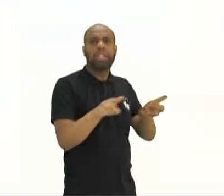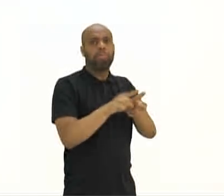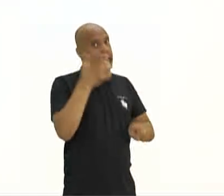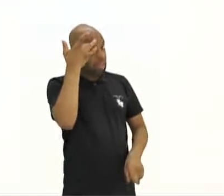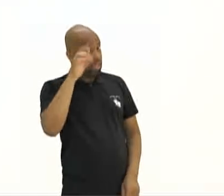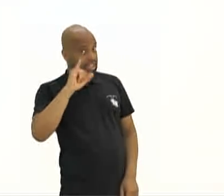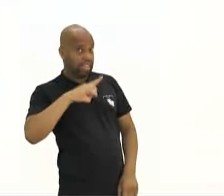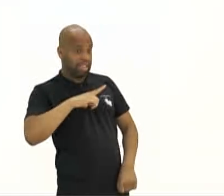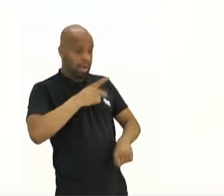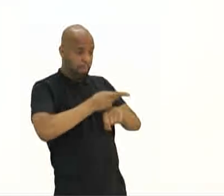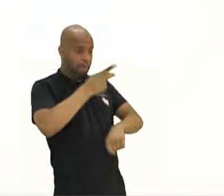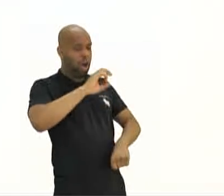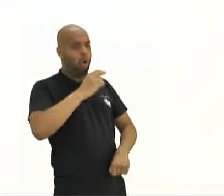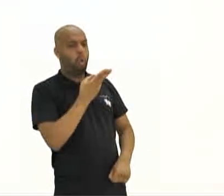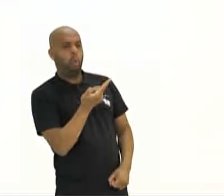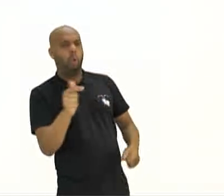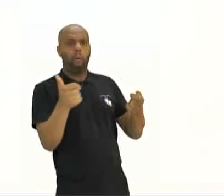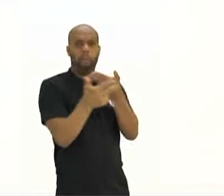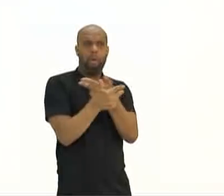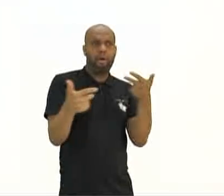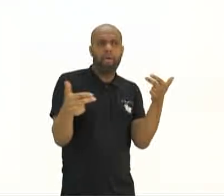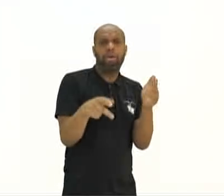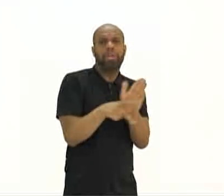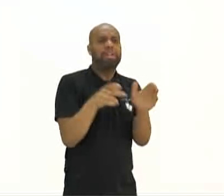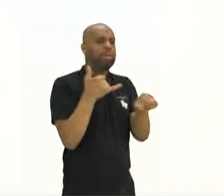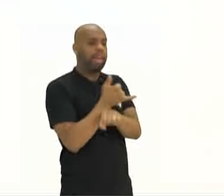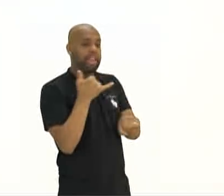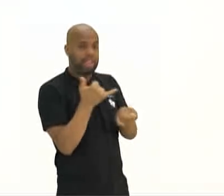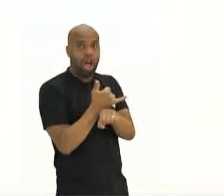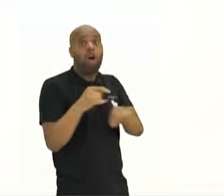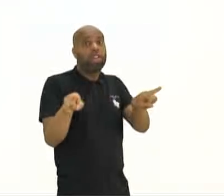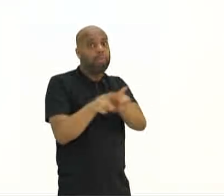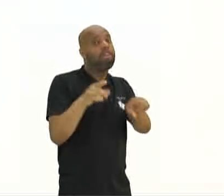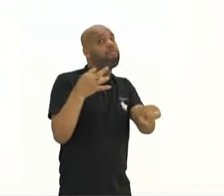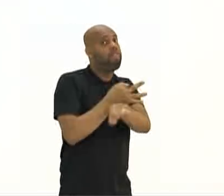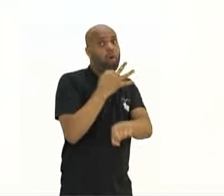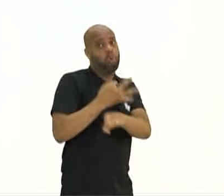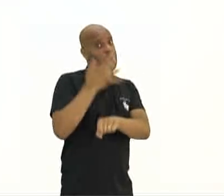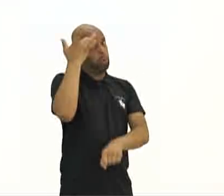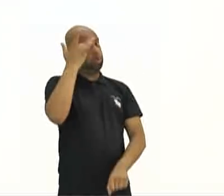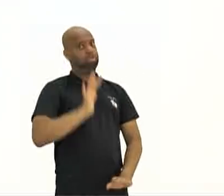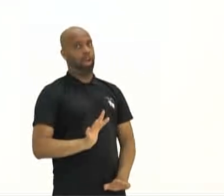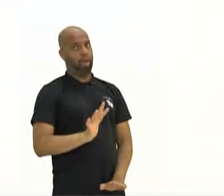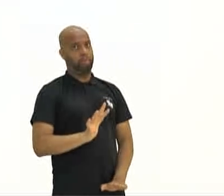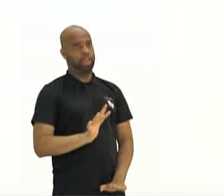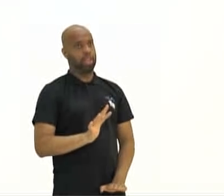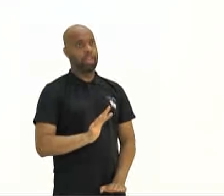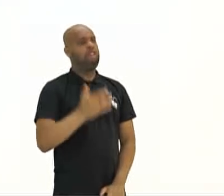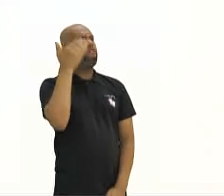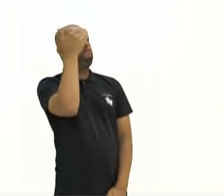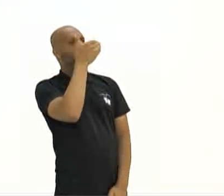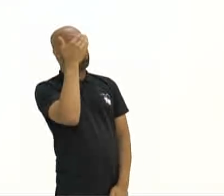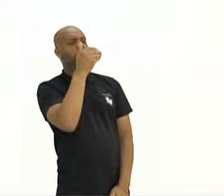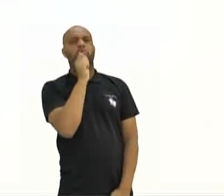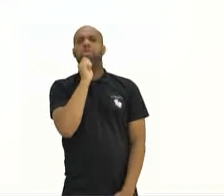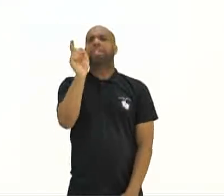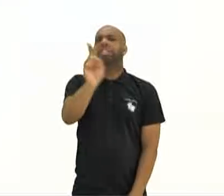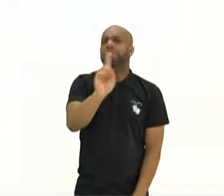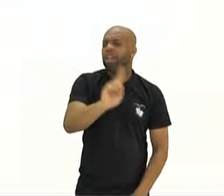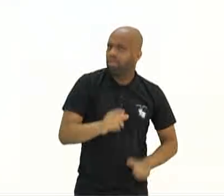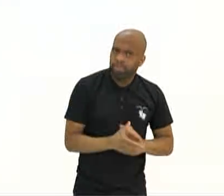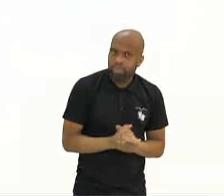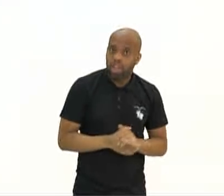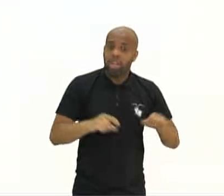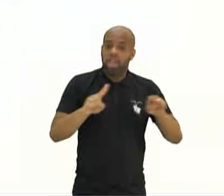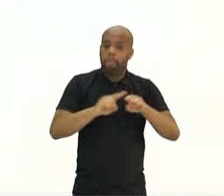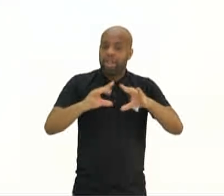prata, nem coisa alguma de metal e ferro. Nem lhes vimos. Porém, a